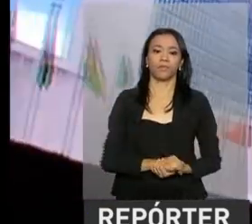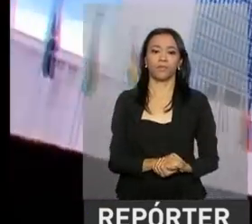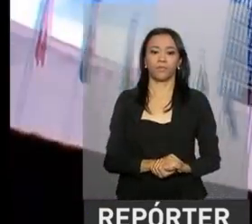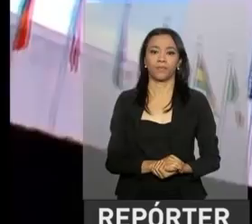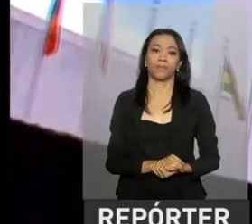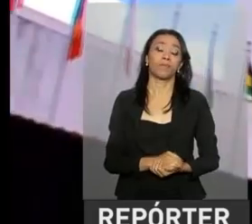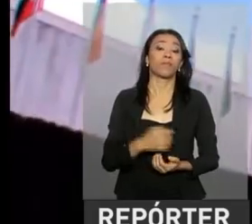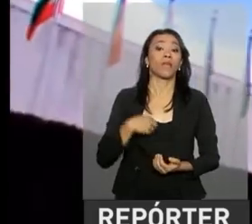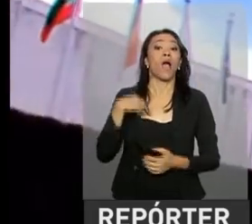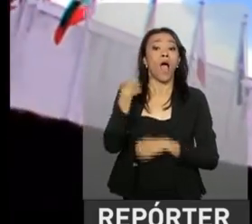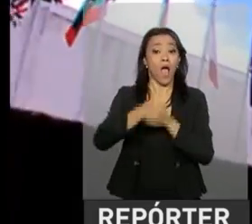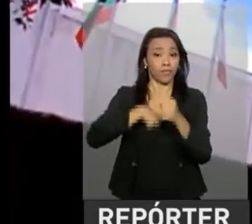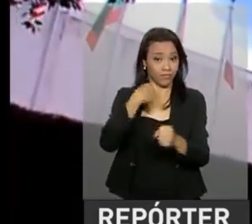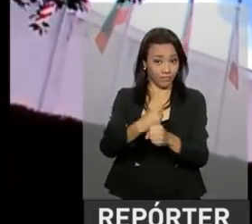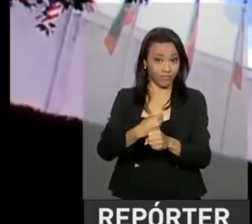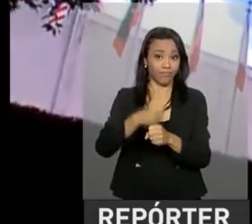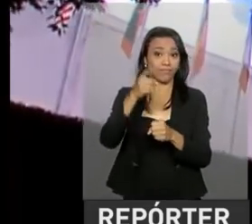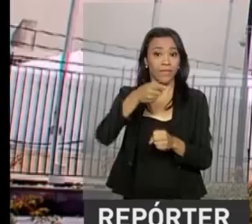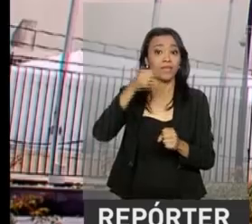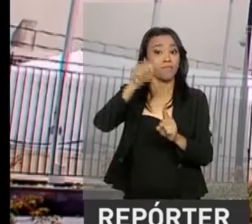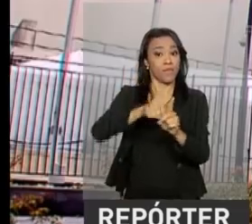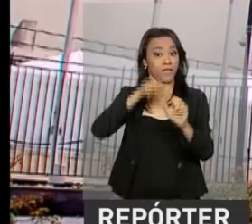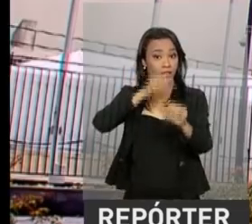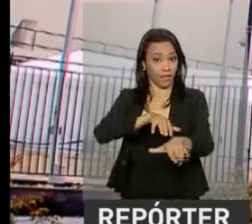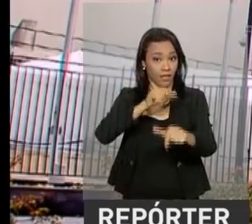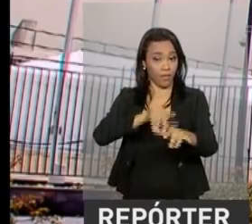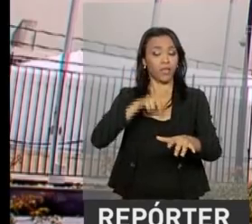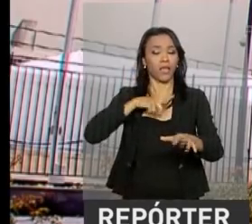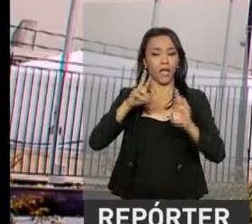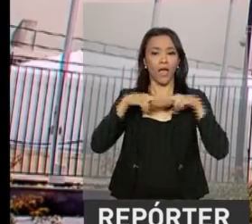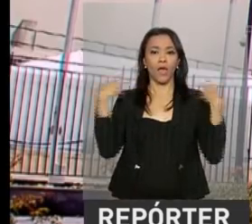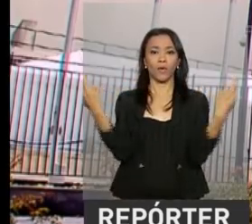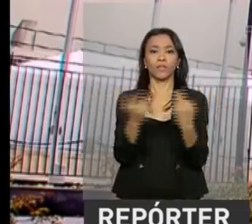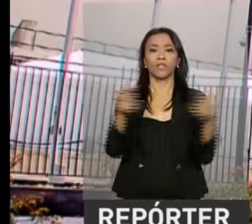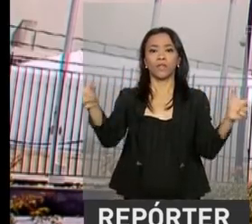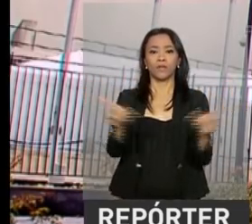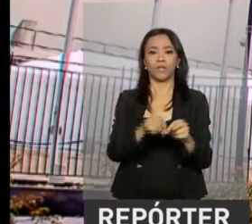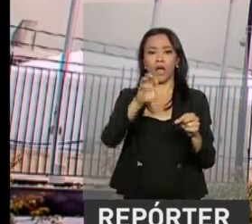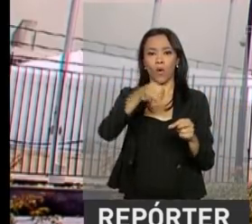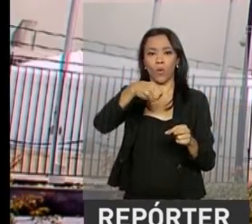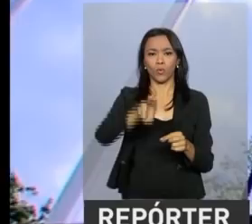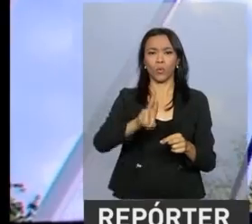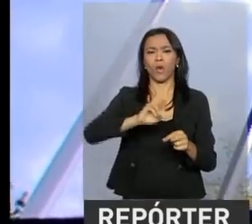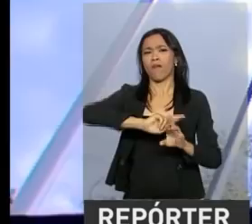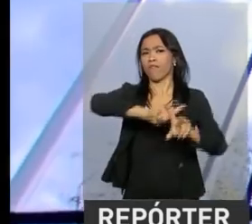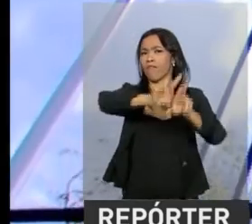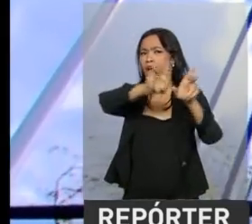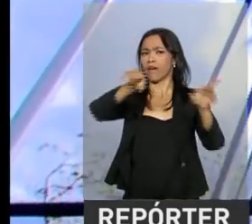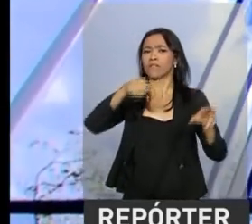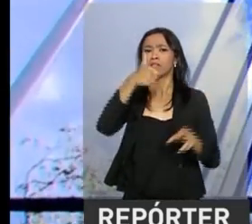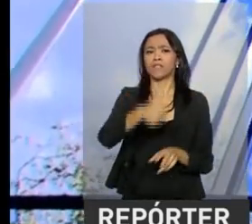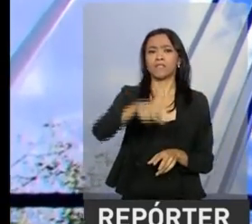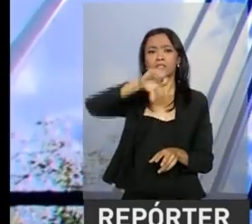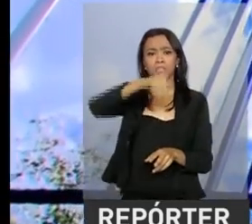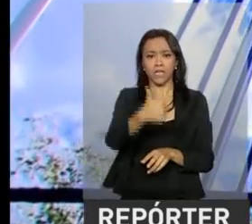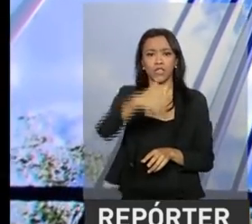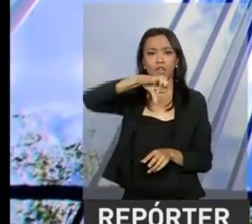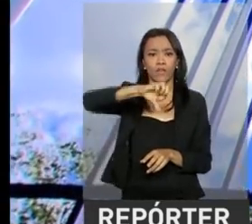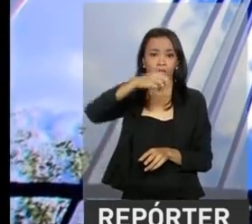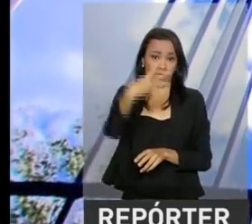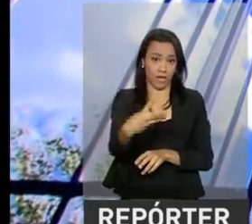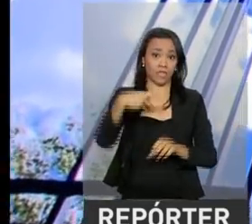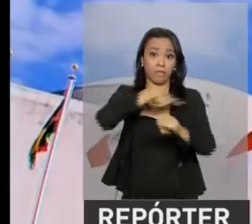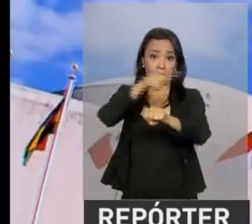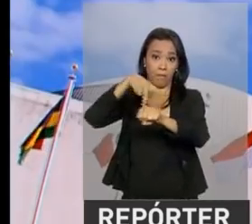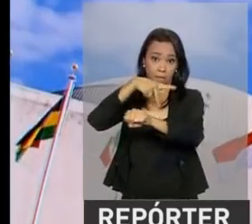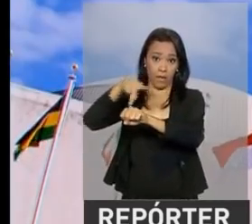A cada ano, em setembro, Nova York sedia a Assembleia Geral, quando lideranças mundiais dos 193 países que fazem parte